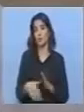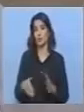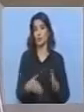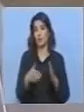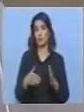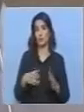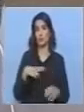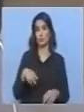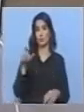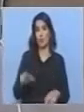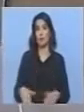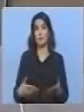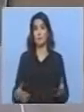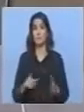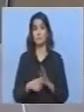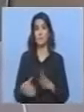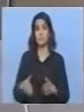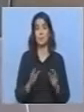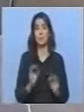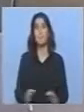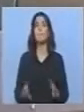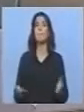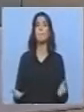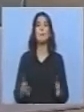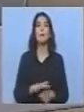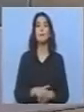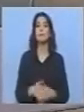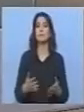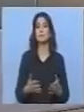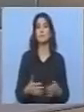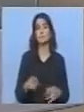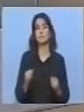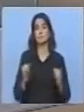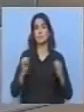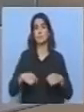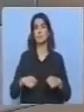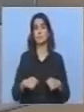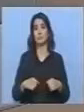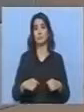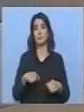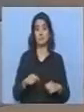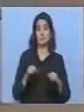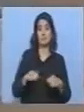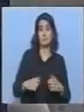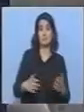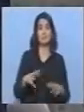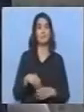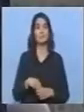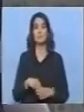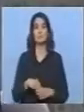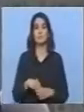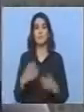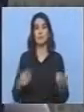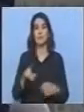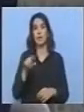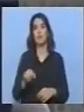país. E esse projeto estratégico, portanto, tem que assentar, de alguma forma, nesses pactos de regime. E desses pactos de regime faz parte integrante